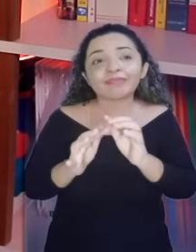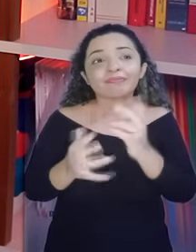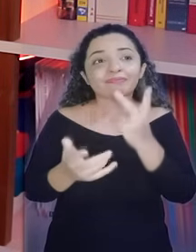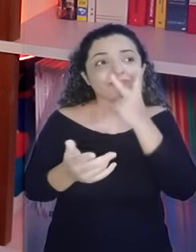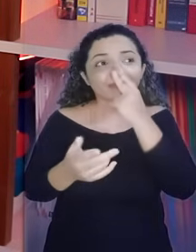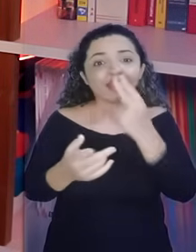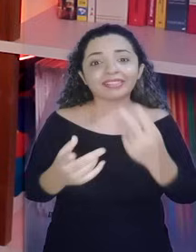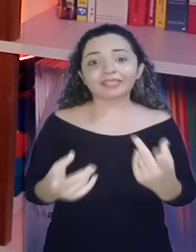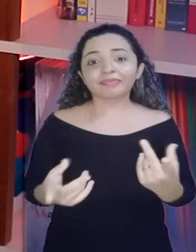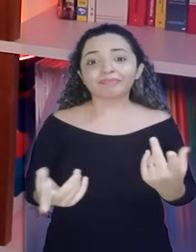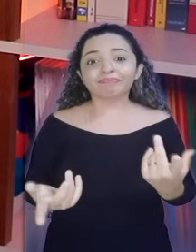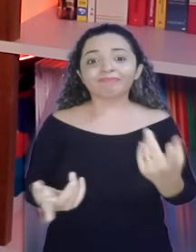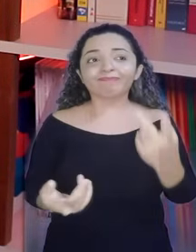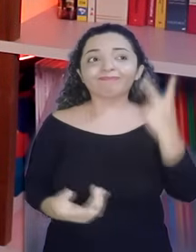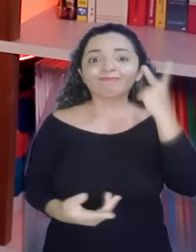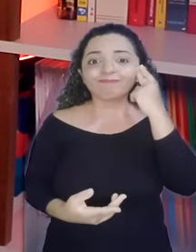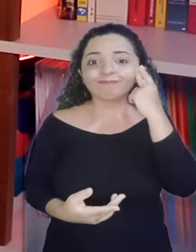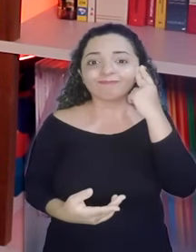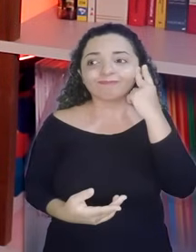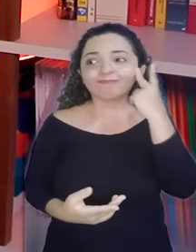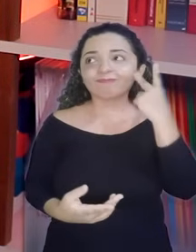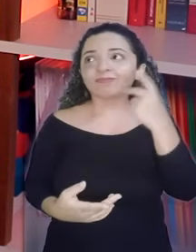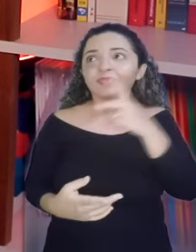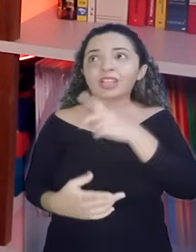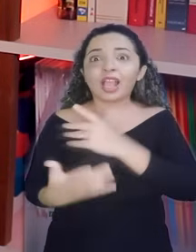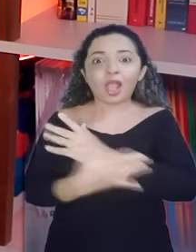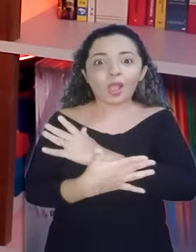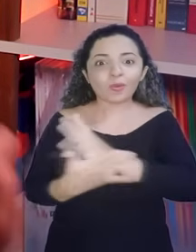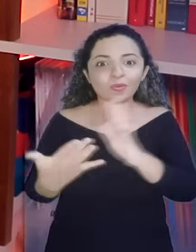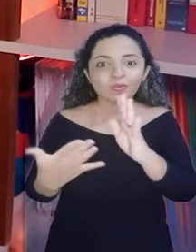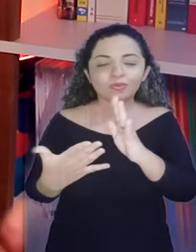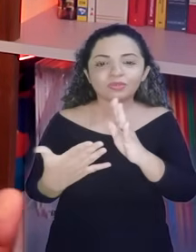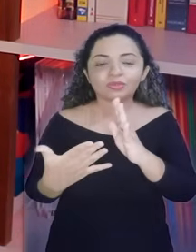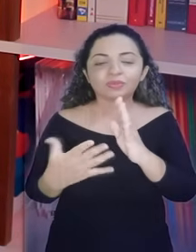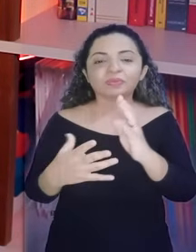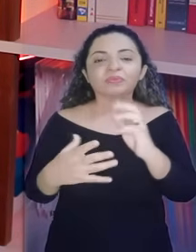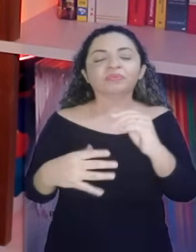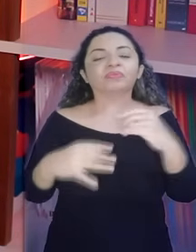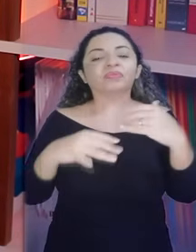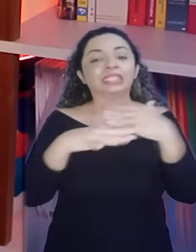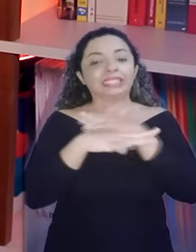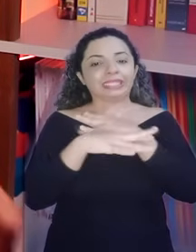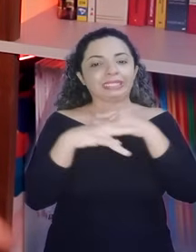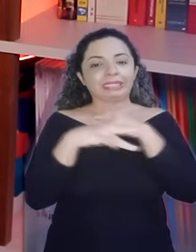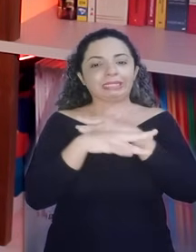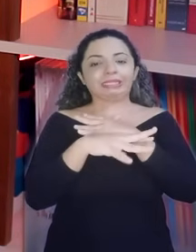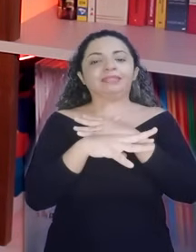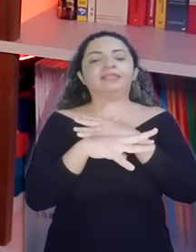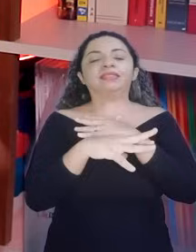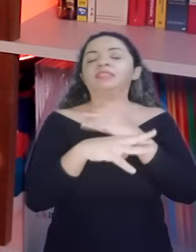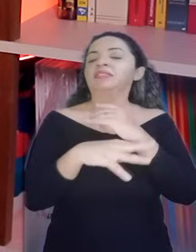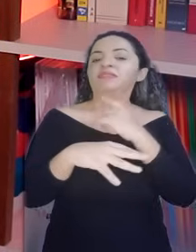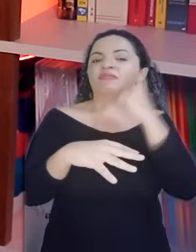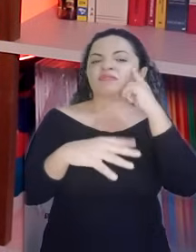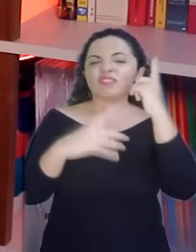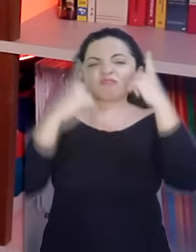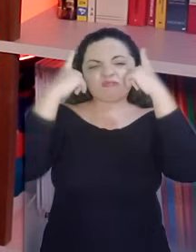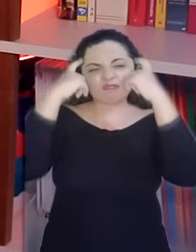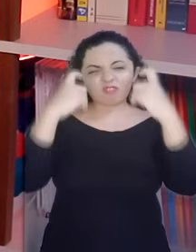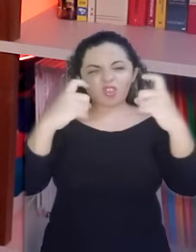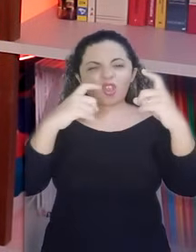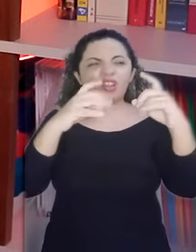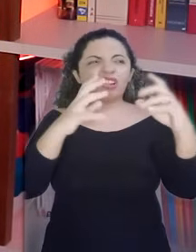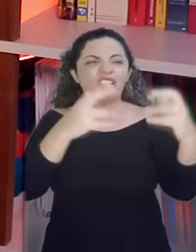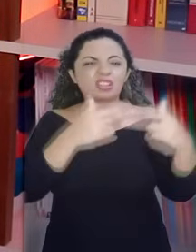para essas pessoas. O que nos leva a perceber que em ambientes extremamente densos, né, de arquitetonicamente muito violentos, muito